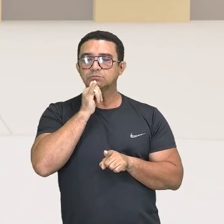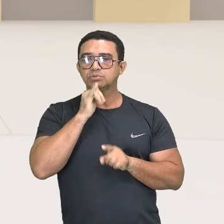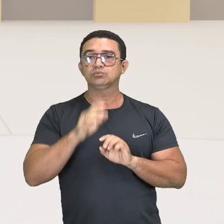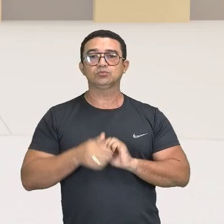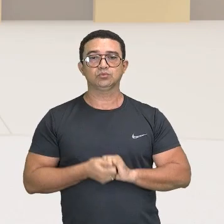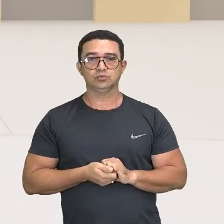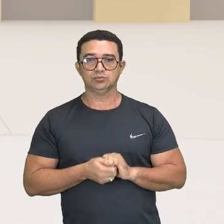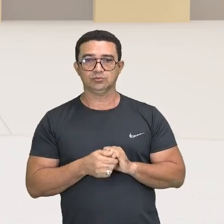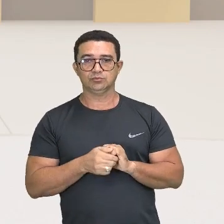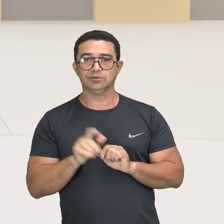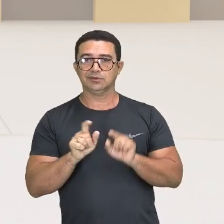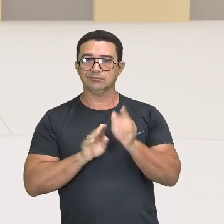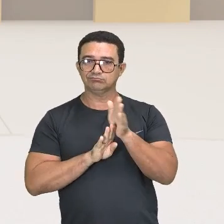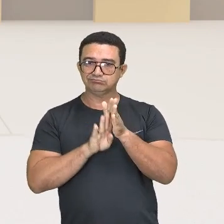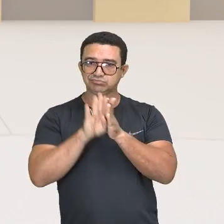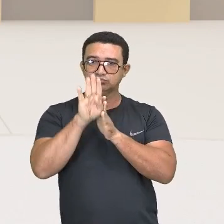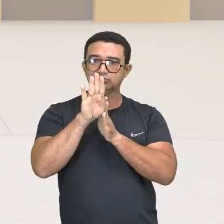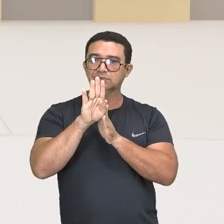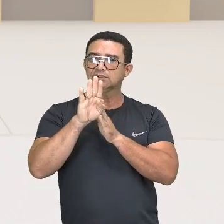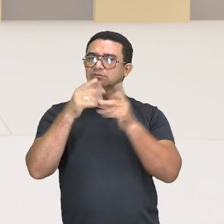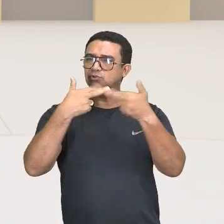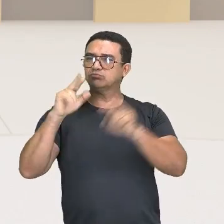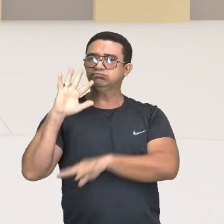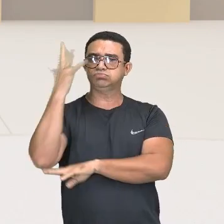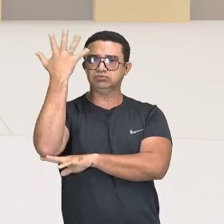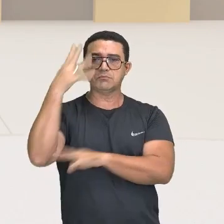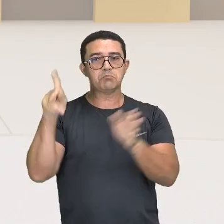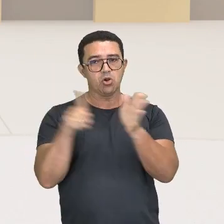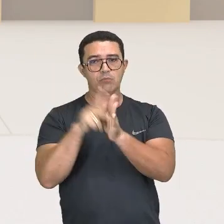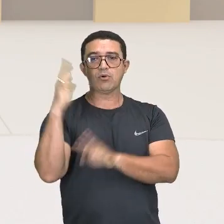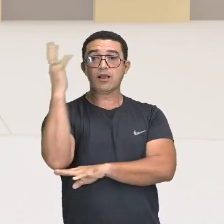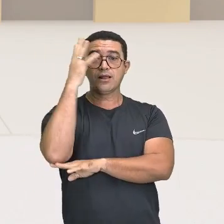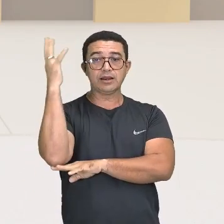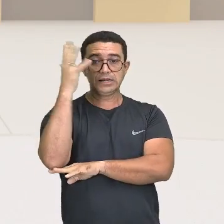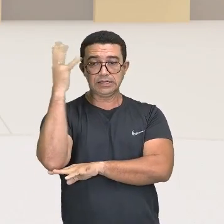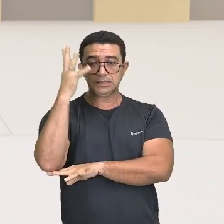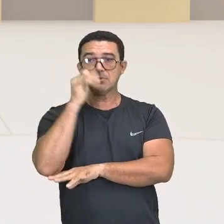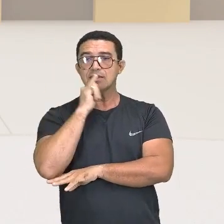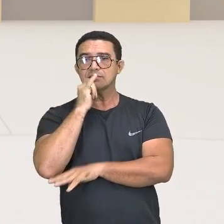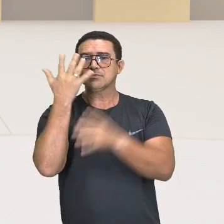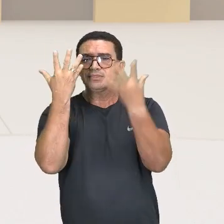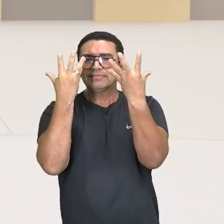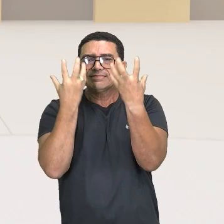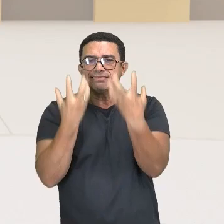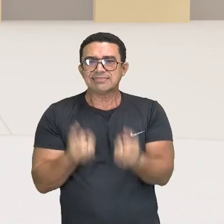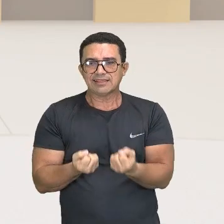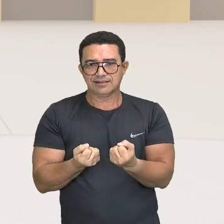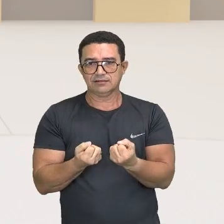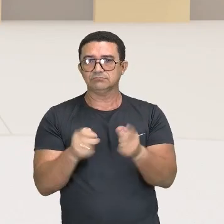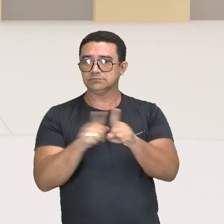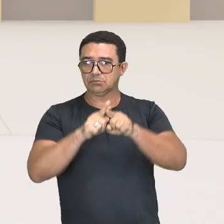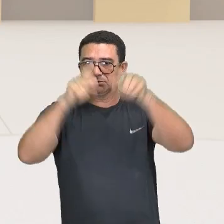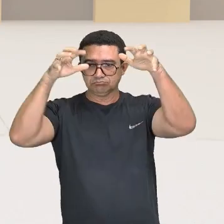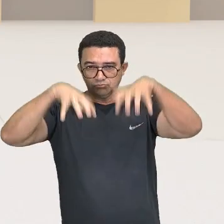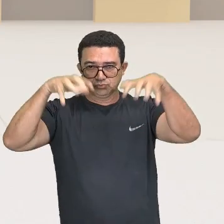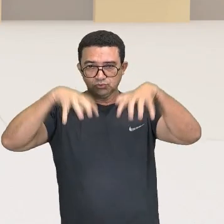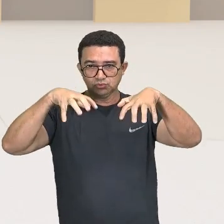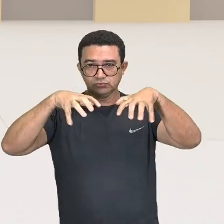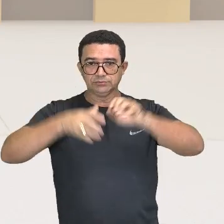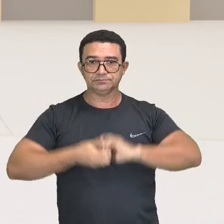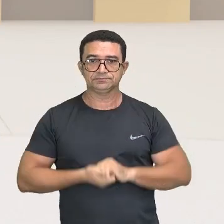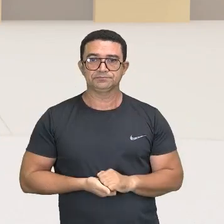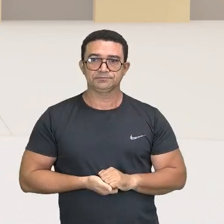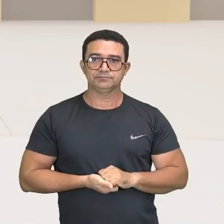aumento da frequência de fenômenos climáticos extremos, né, como as secas e as chuvas, né? Então, a gente viu aí que